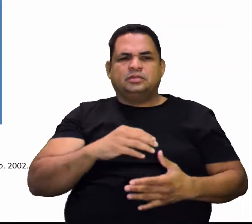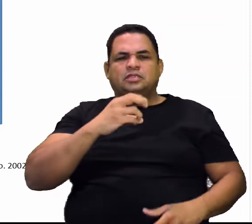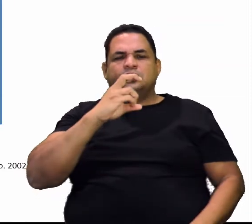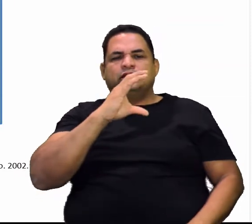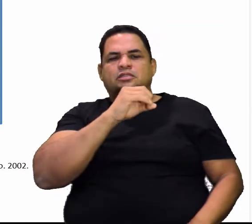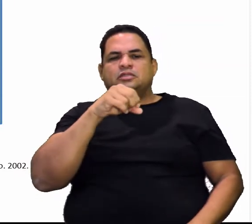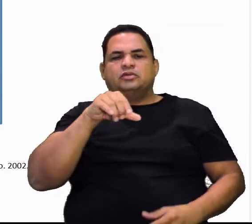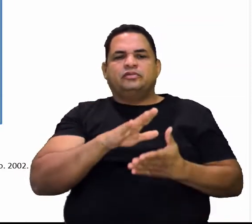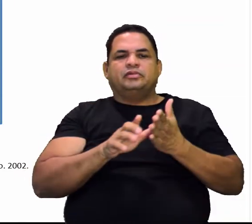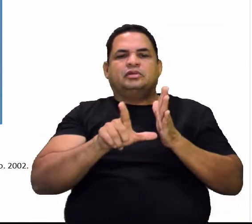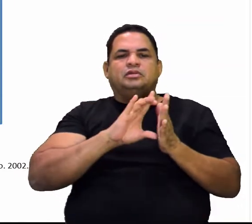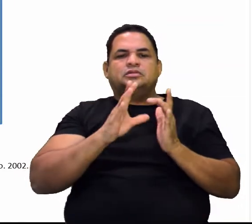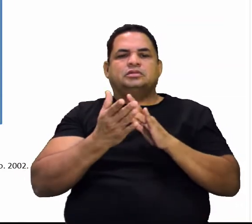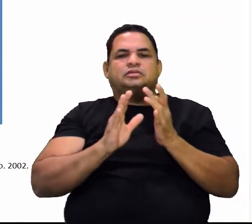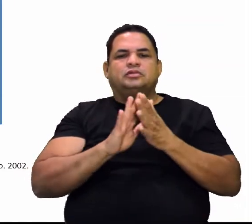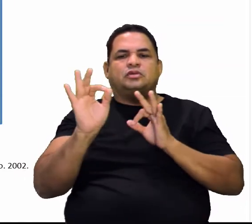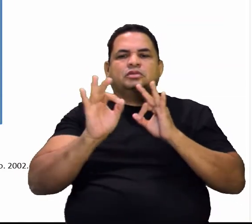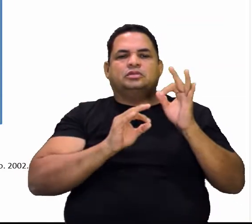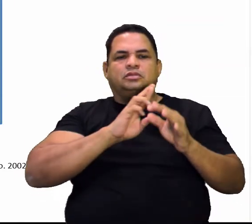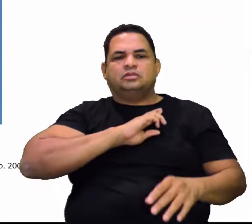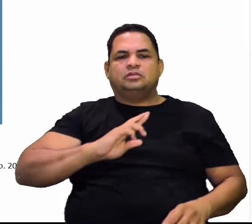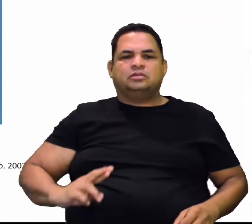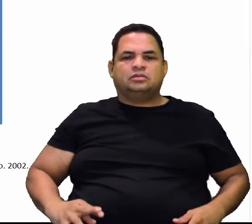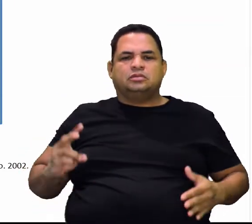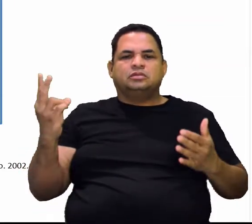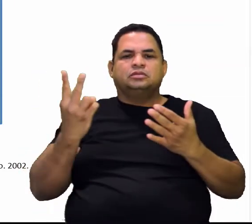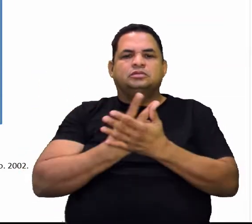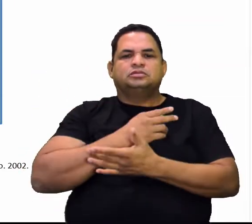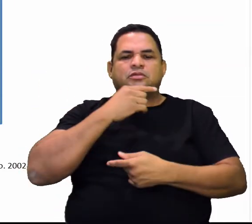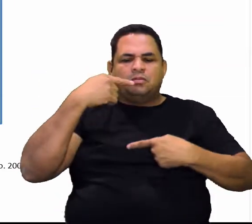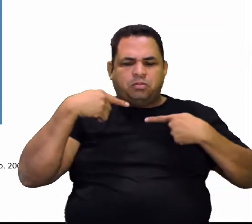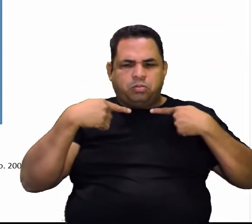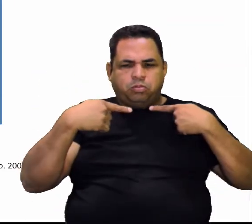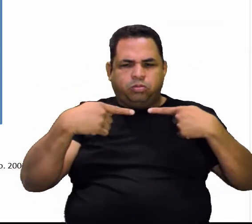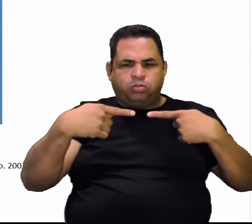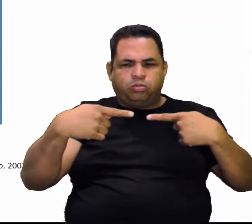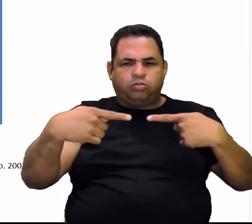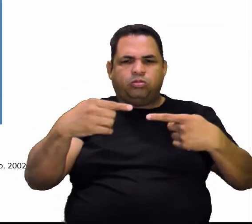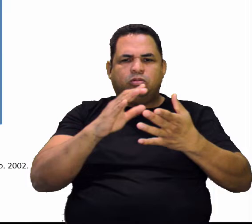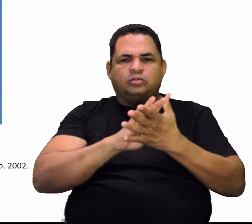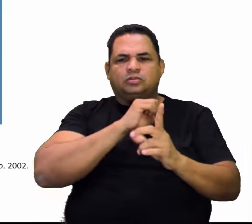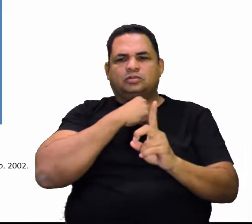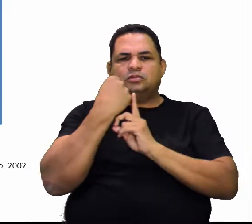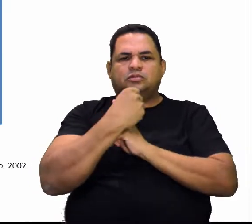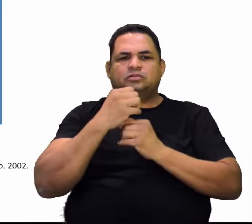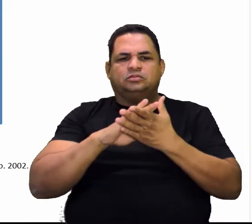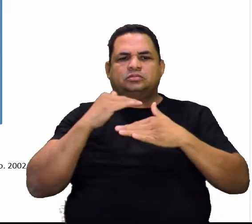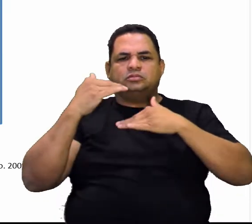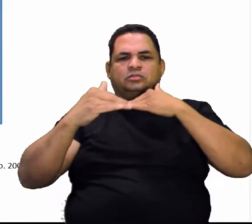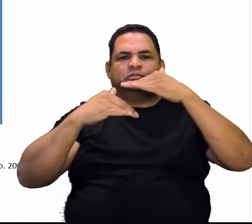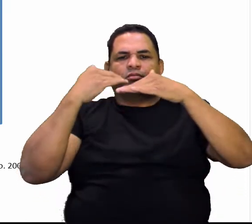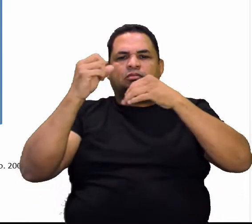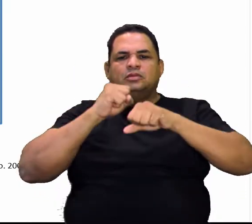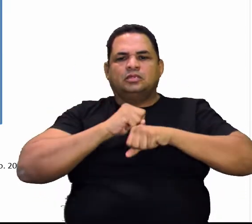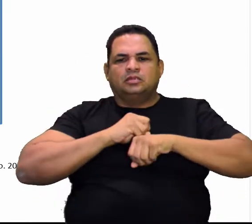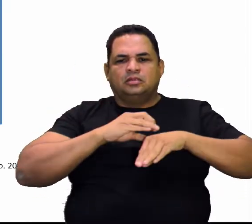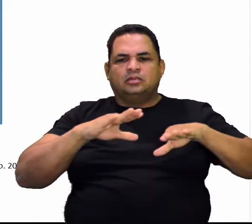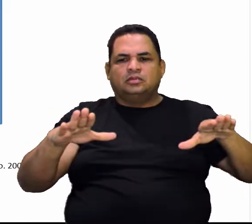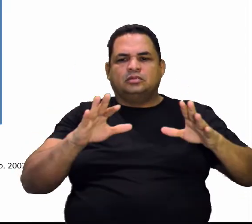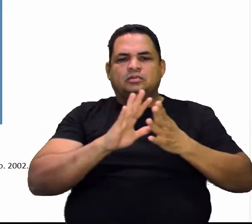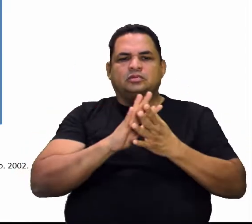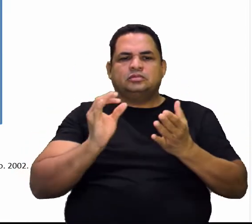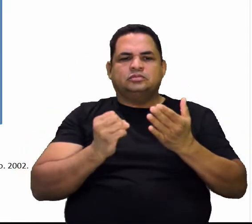foi instaurada a República, ocorrendo graves lutas sociais, sendo o progresso de expansão